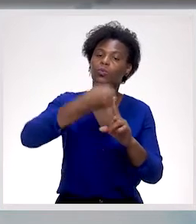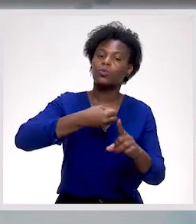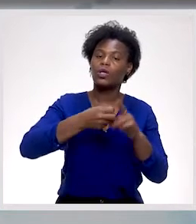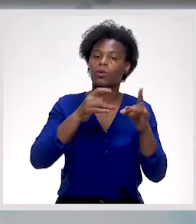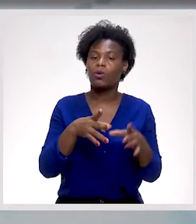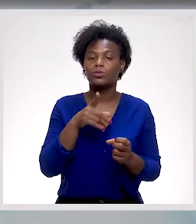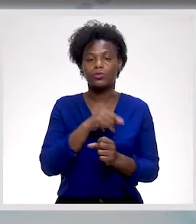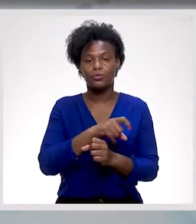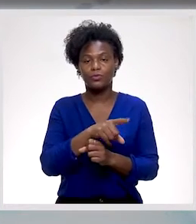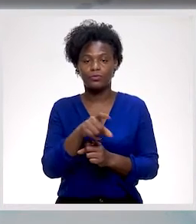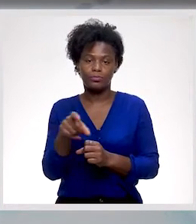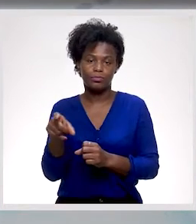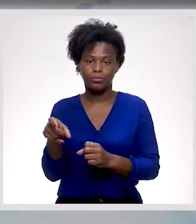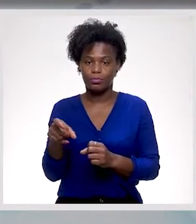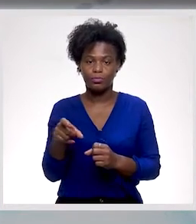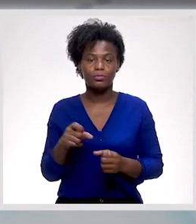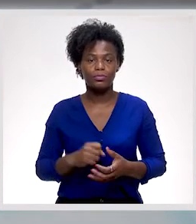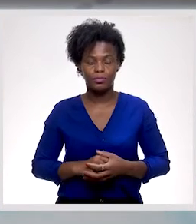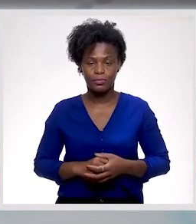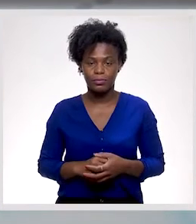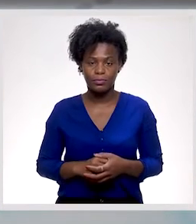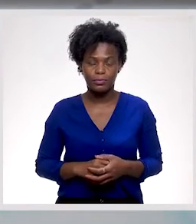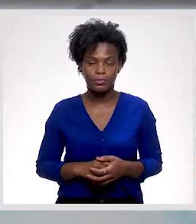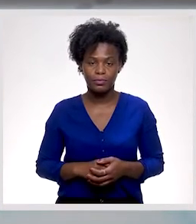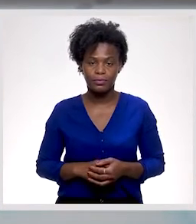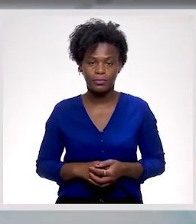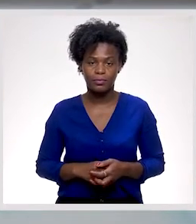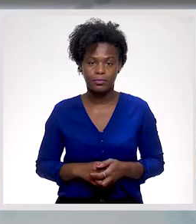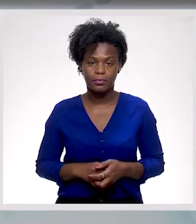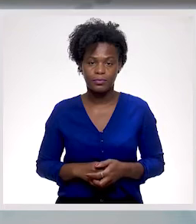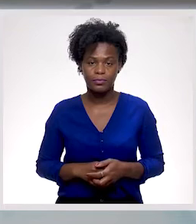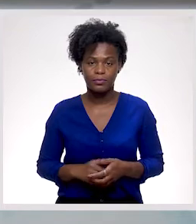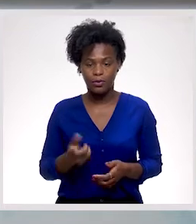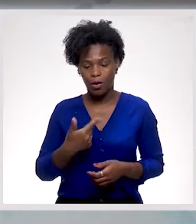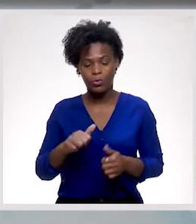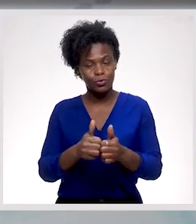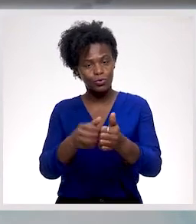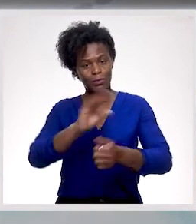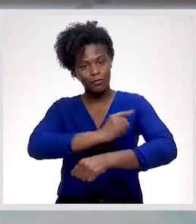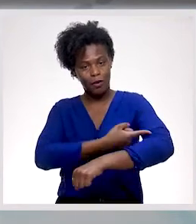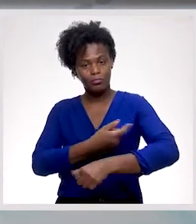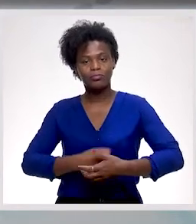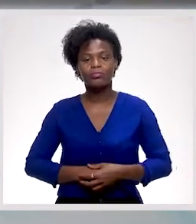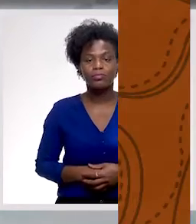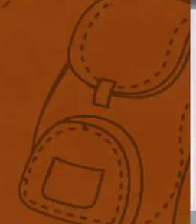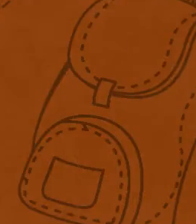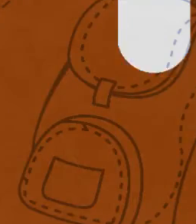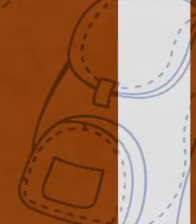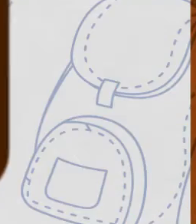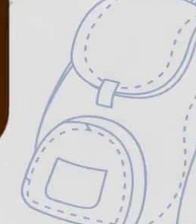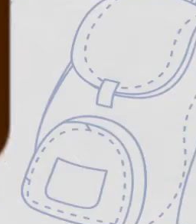contra a Covid-19. Juntos, nós somos mais fortes.